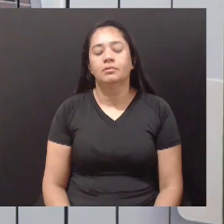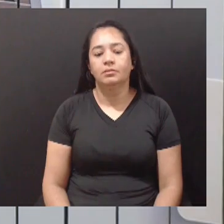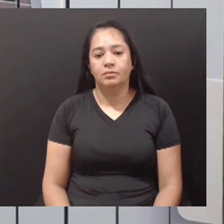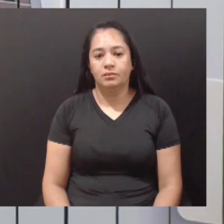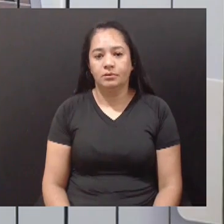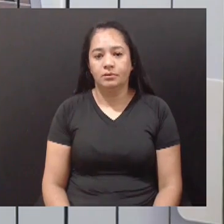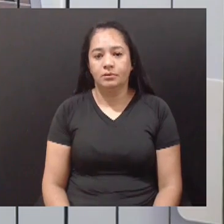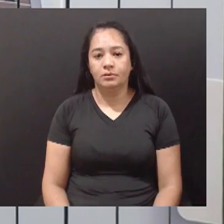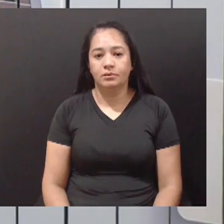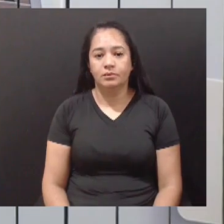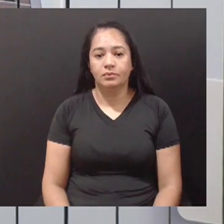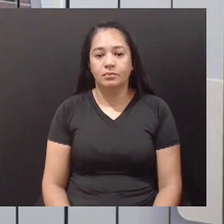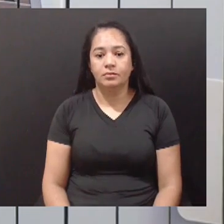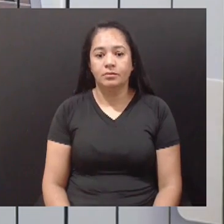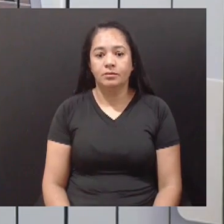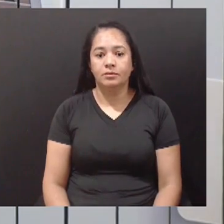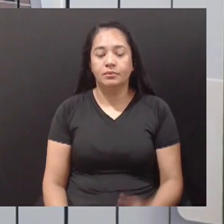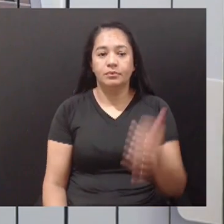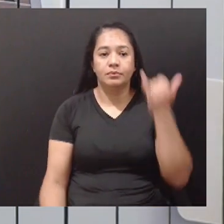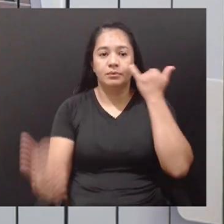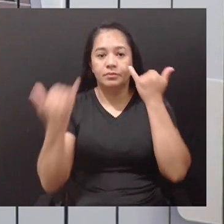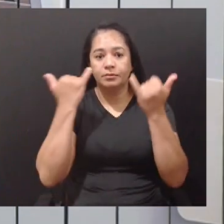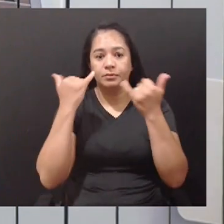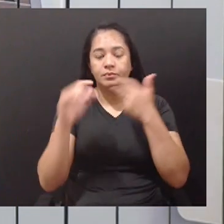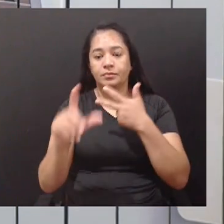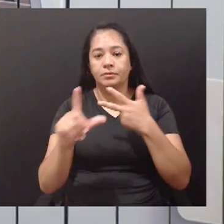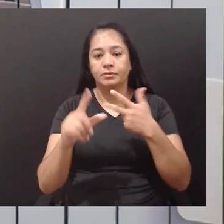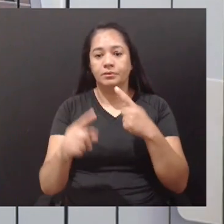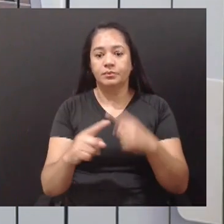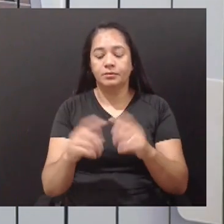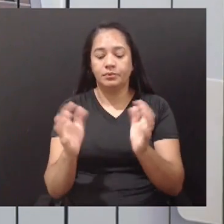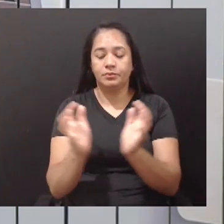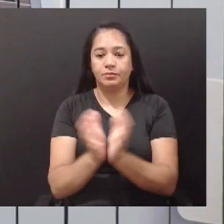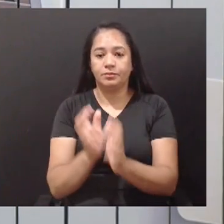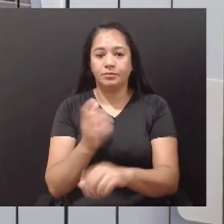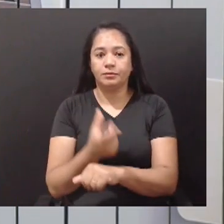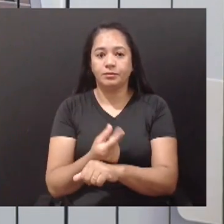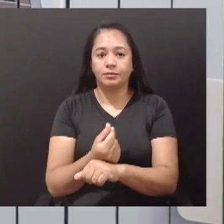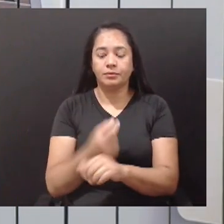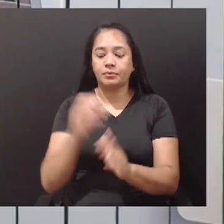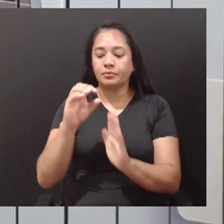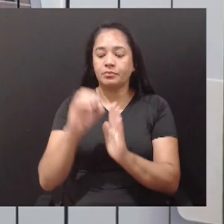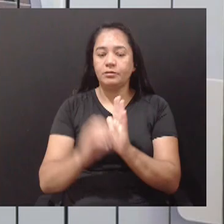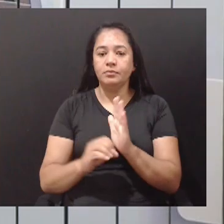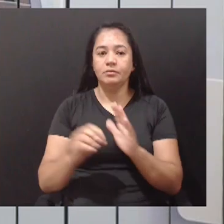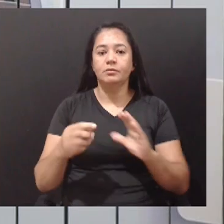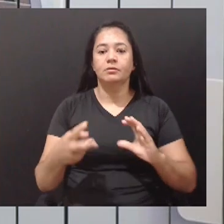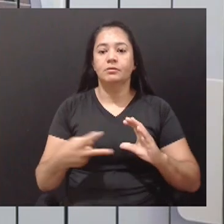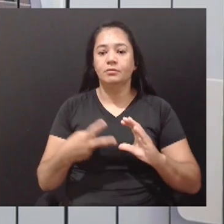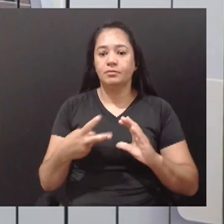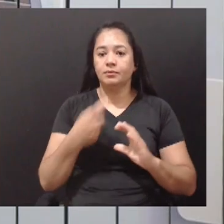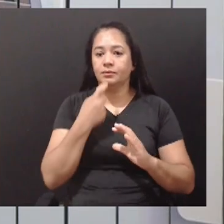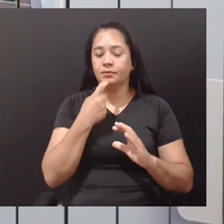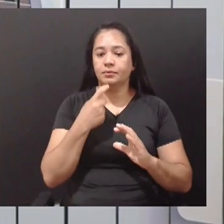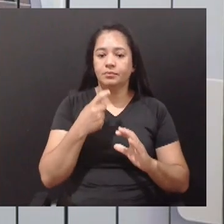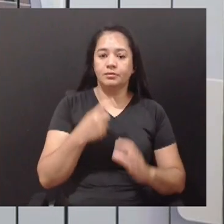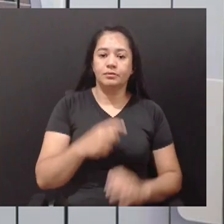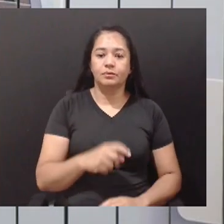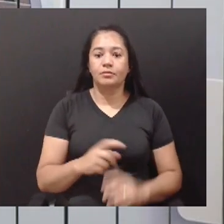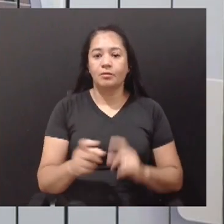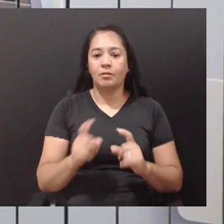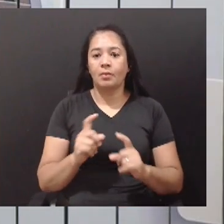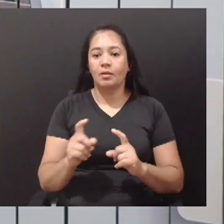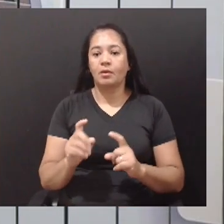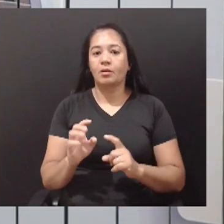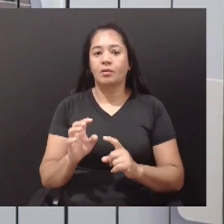Hora das notícias do Legislativo, porque a Comissão de Finanças e Orçamento aqui da Câmara de Campinas realizou uma reunião e